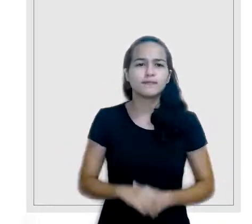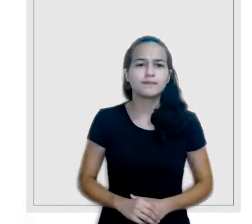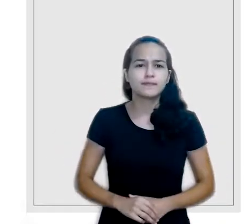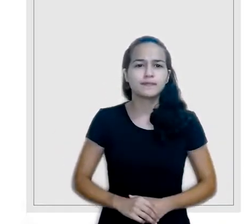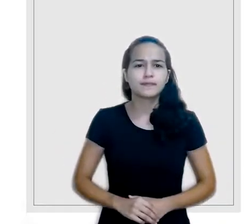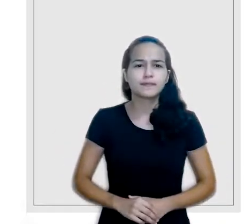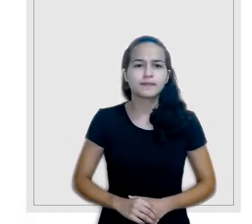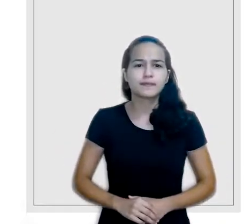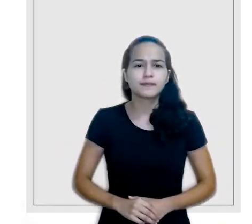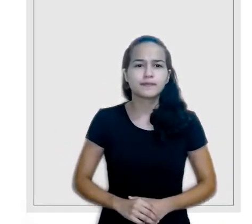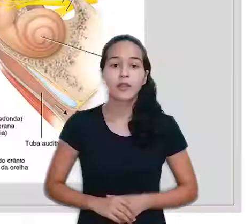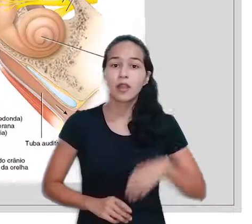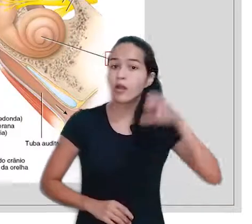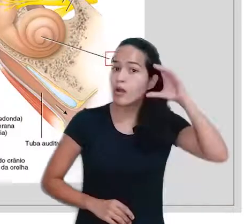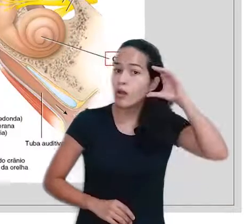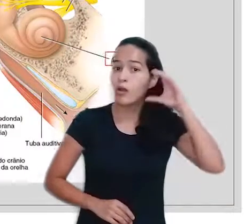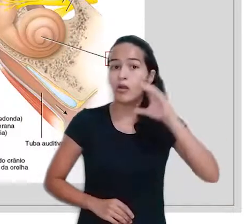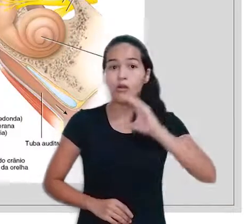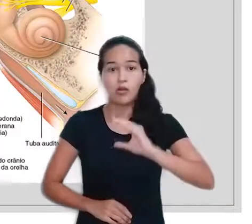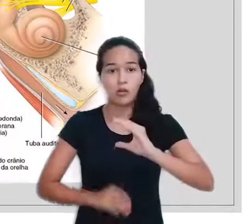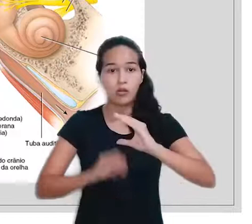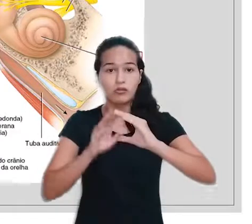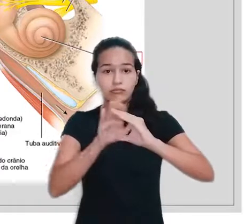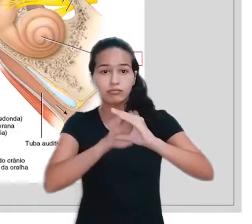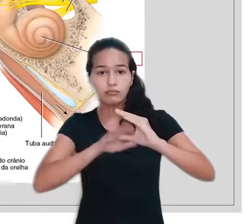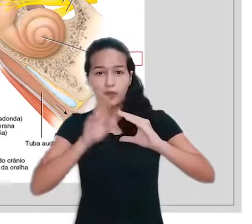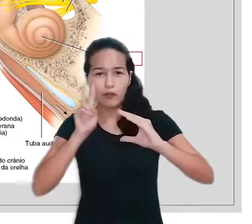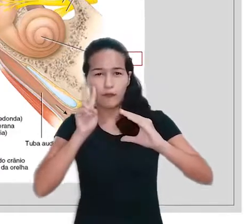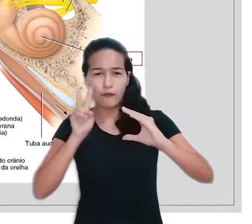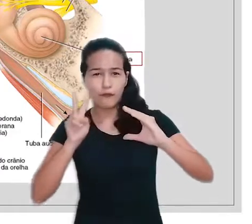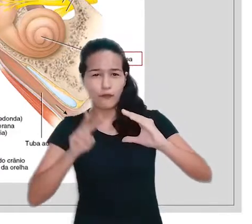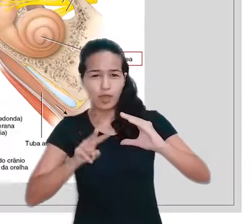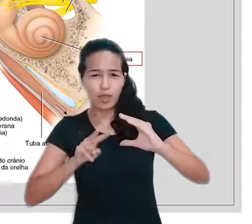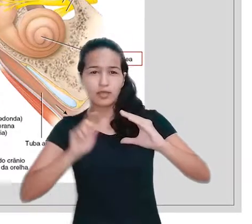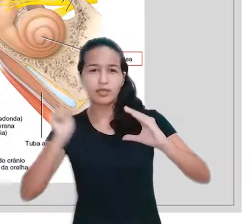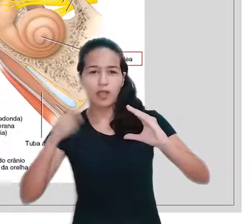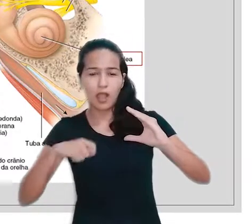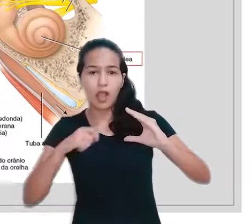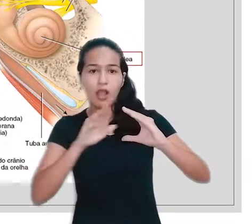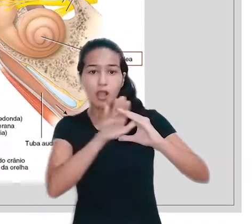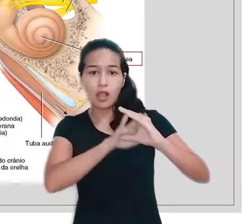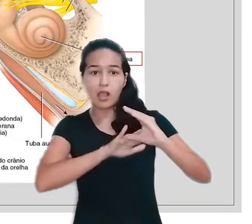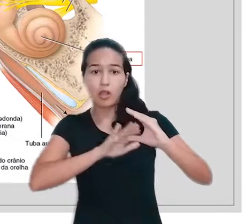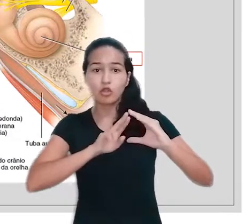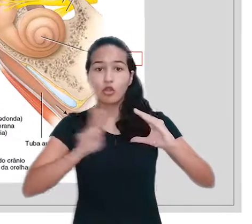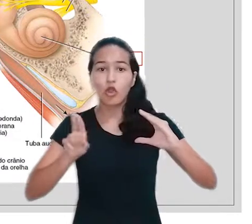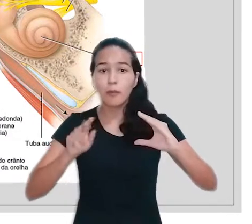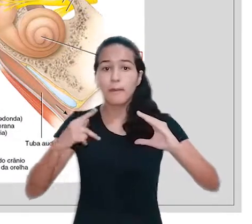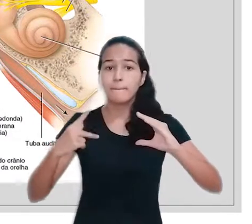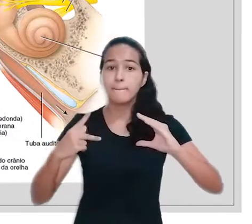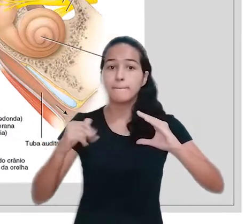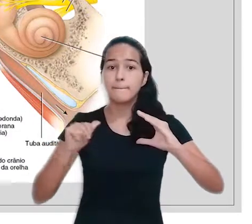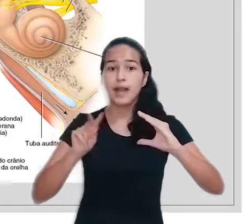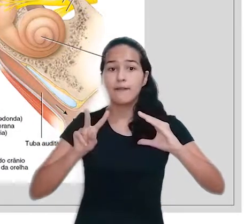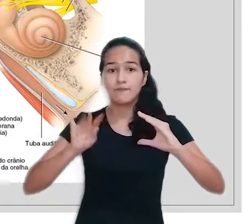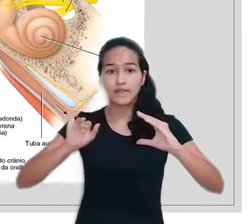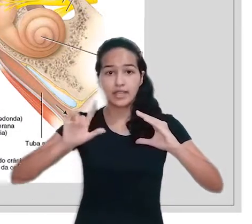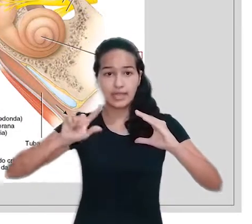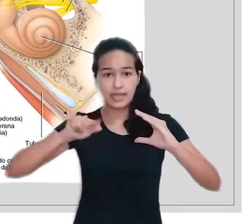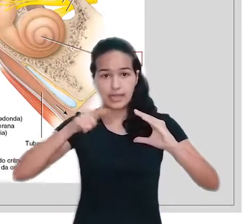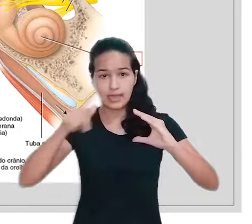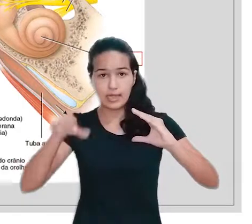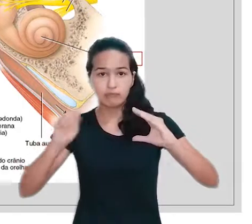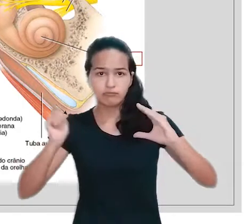na imagem a seguir. Olhando de fora para dentro, podemos observar a presença do pavilhão auricular, que é a parte da orelha que